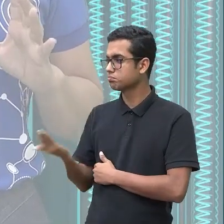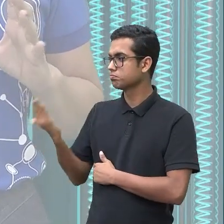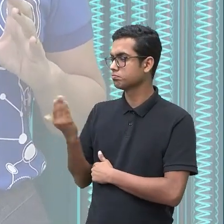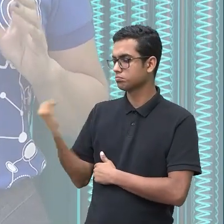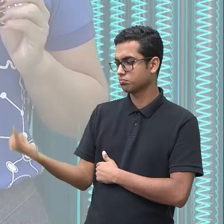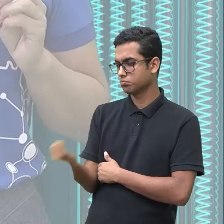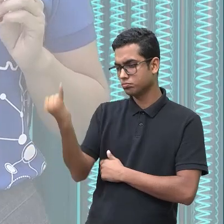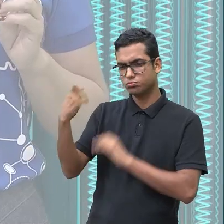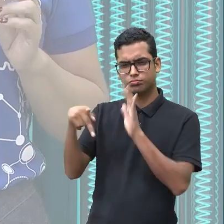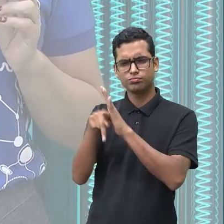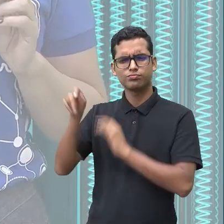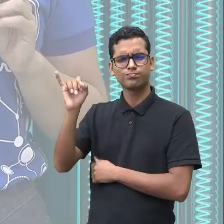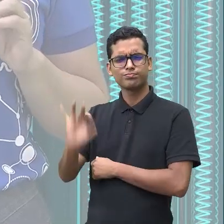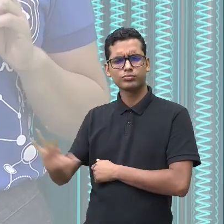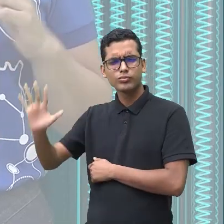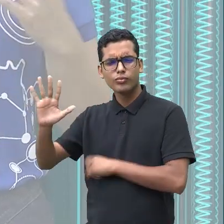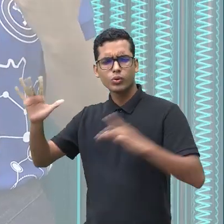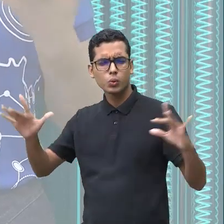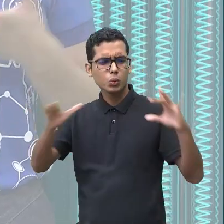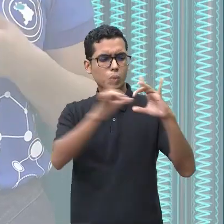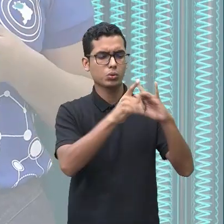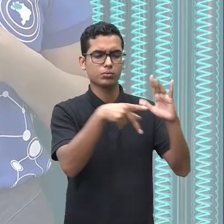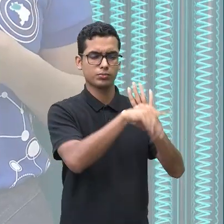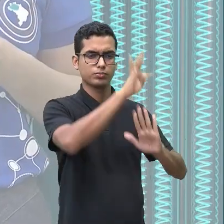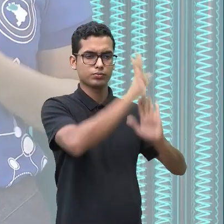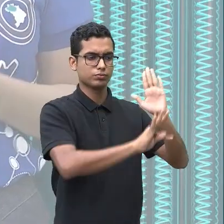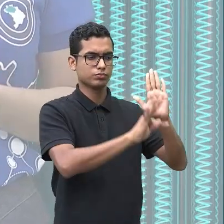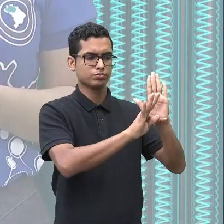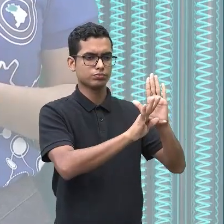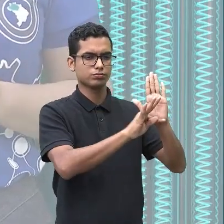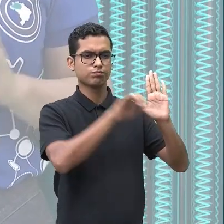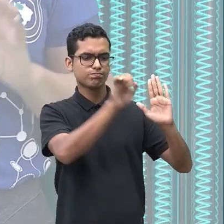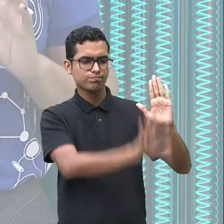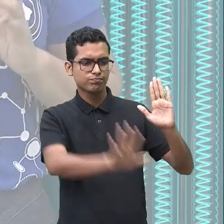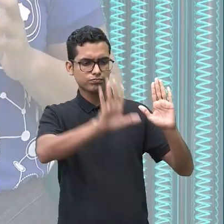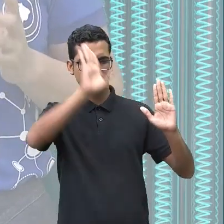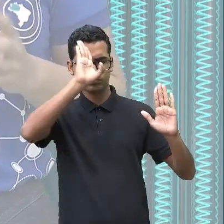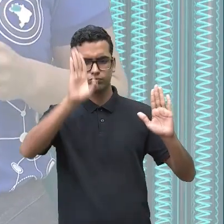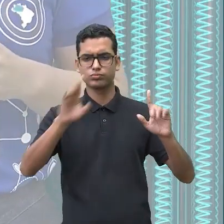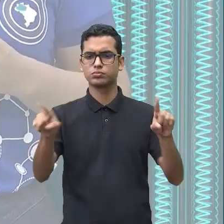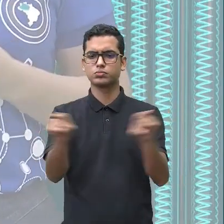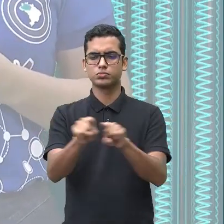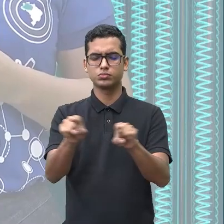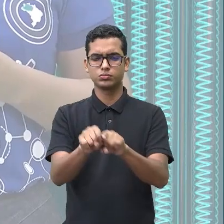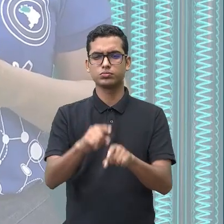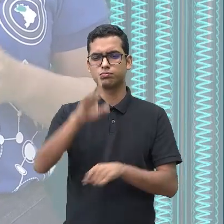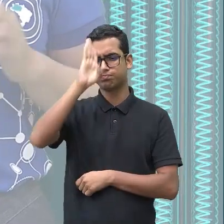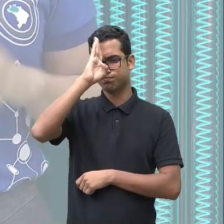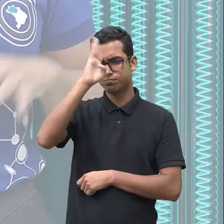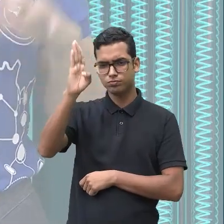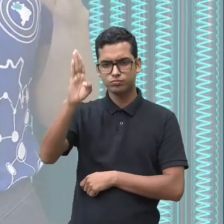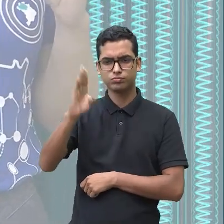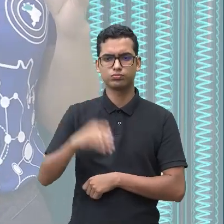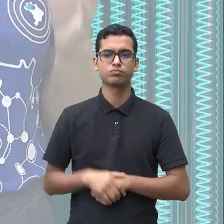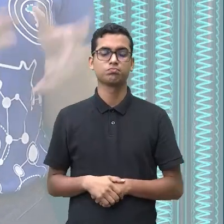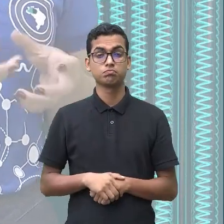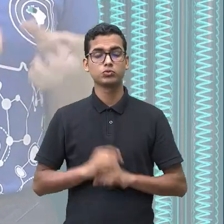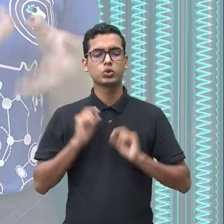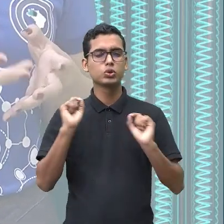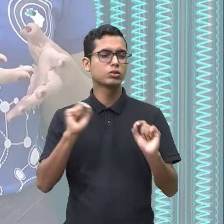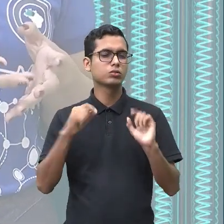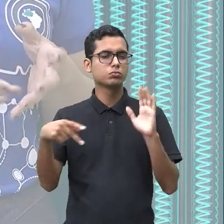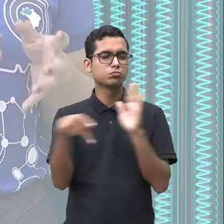uma imagem, ela está muito ligada ao assunto geral, tá bom? O que mais pode ser uma marca tipográfica que eu tenho